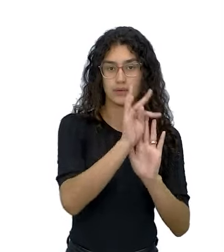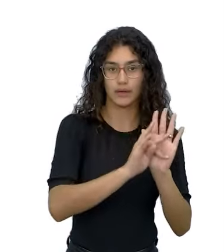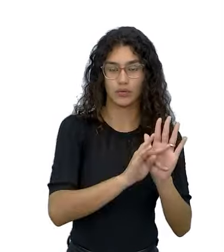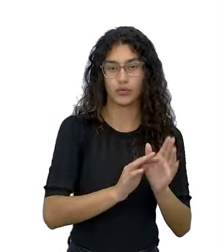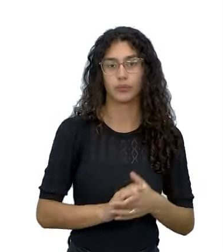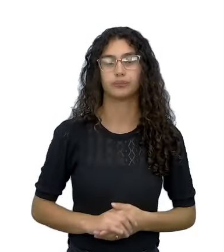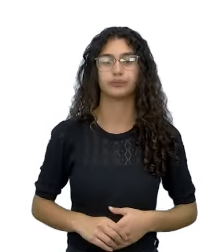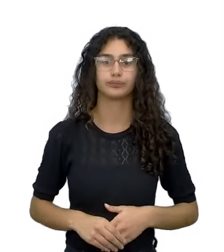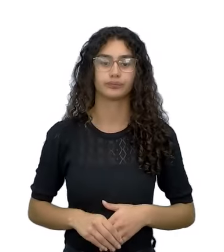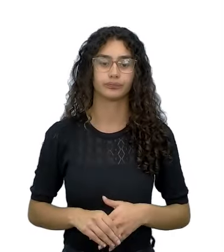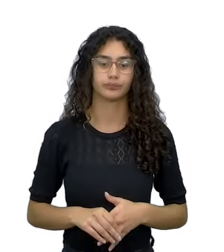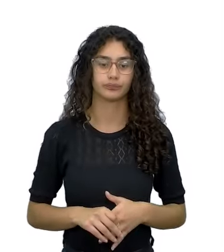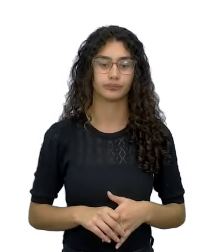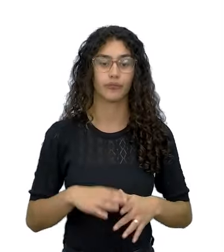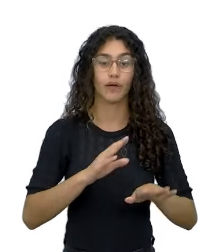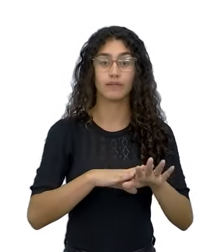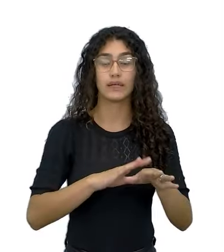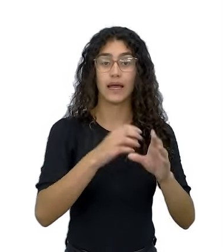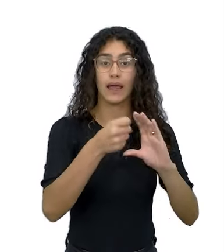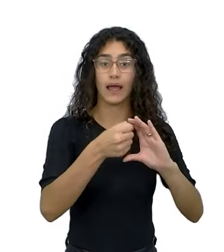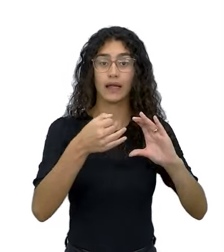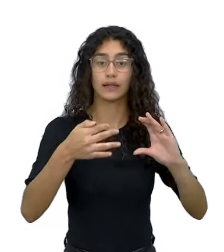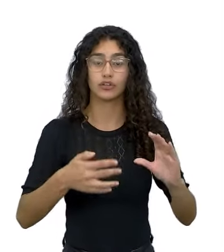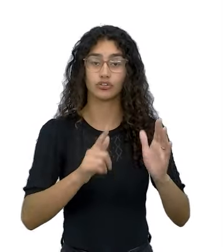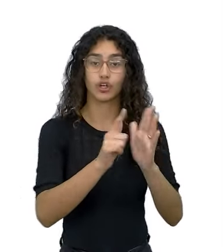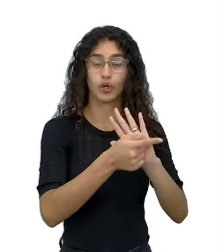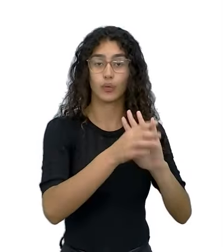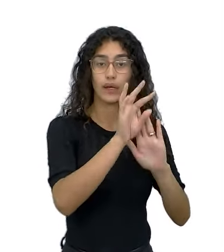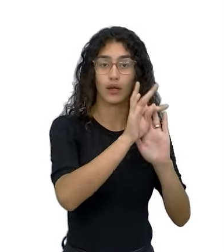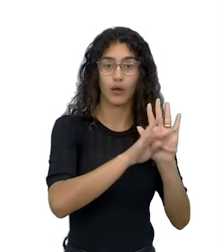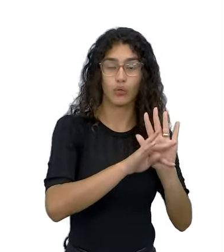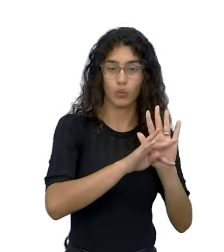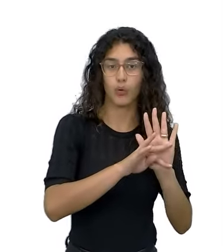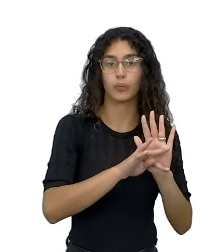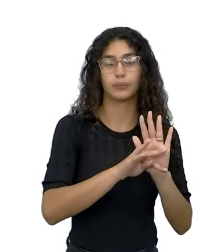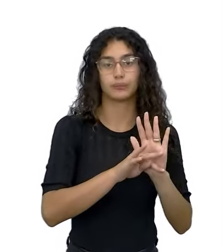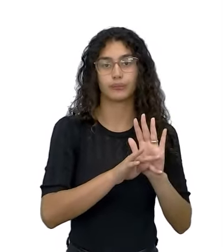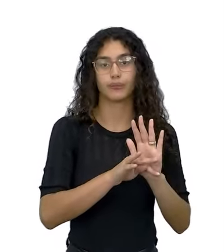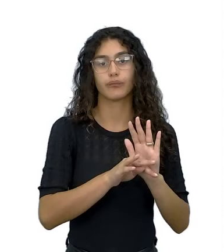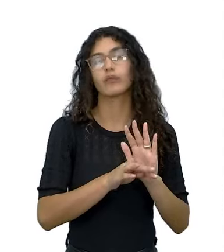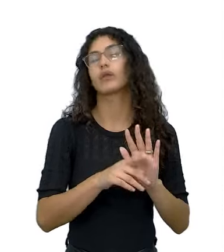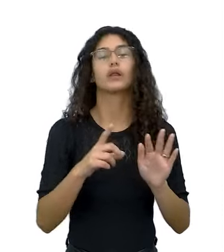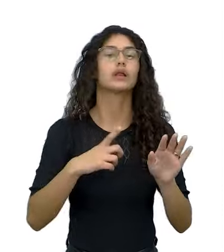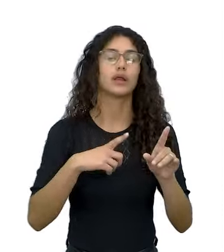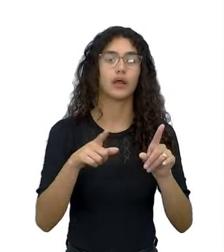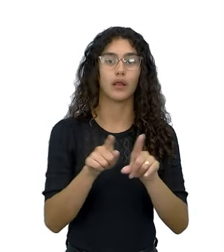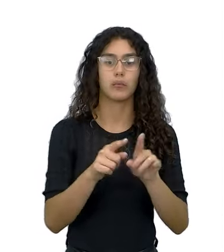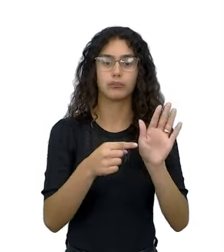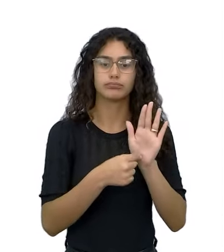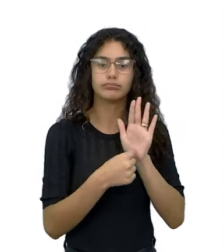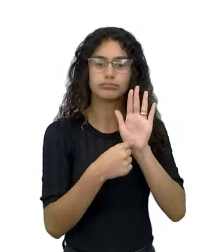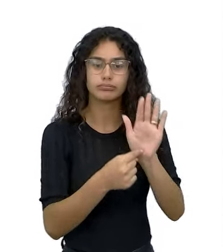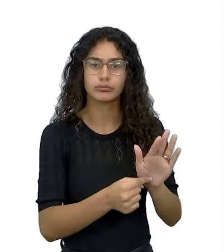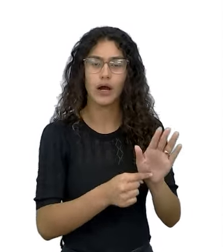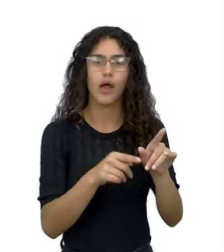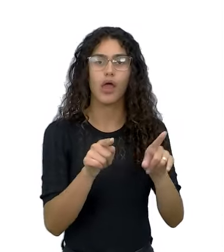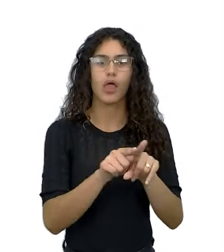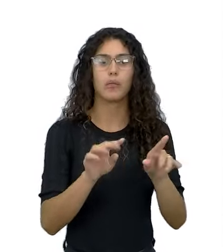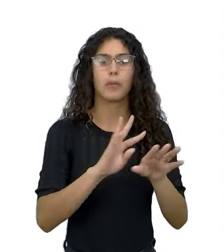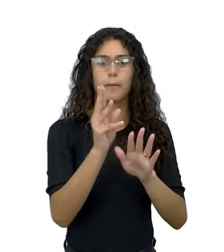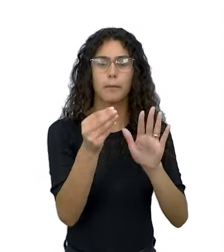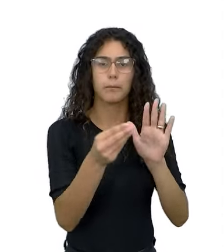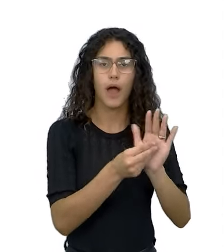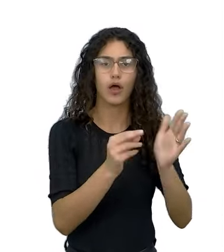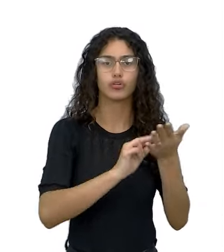Refletir sobre características do gênero textual em entrevista, como citação direta e inserção